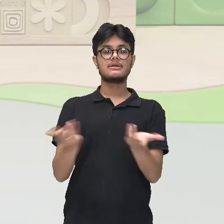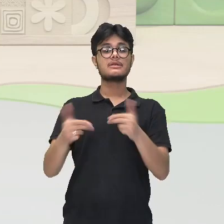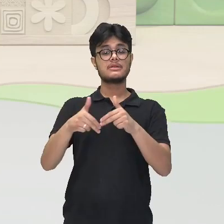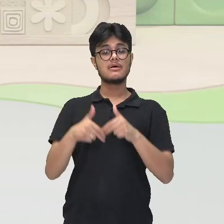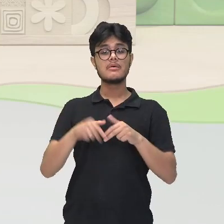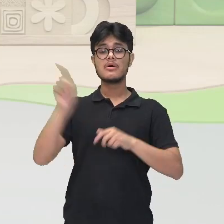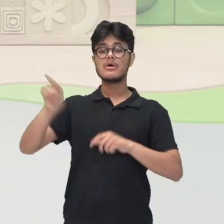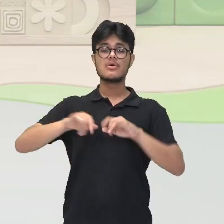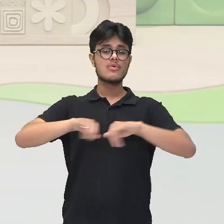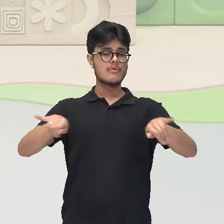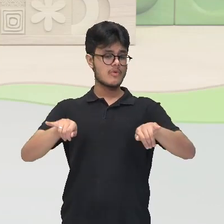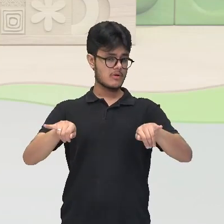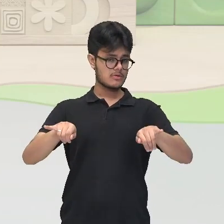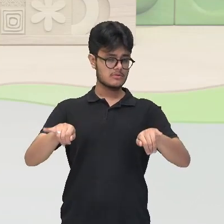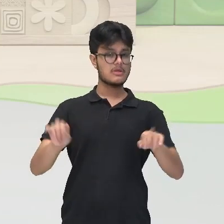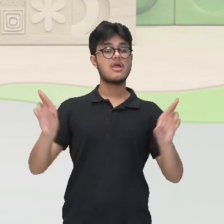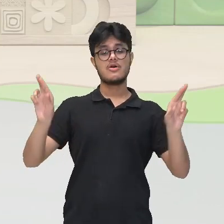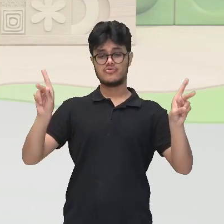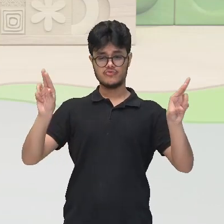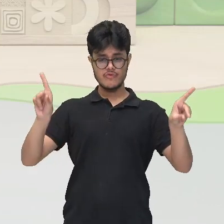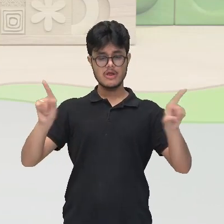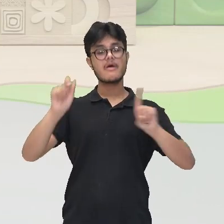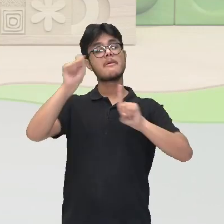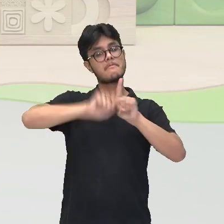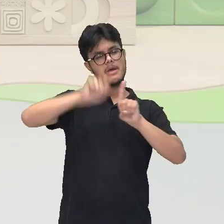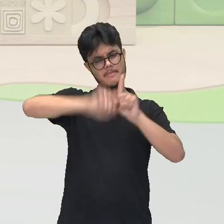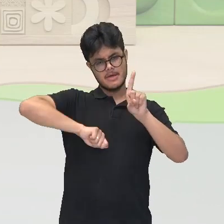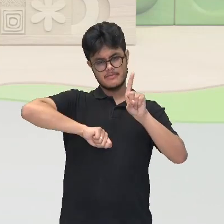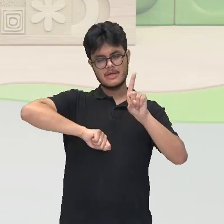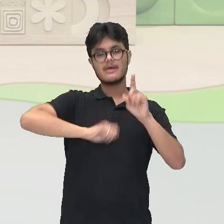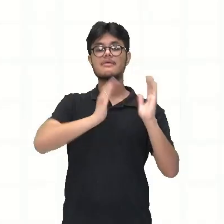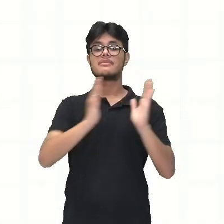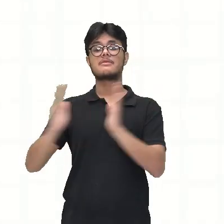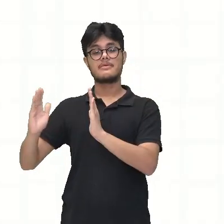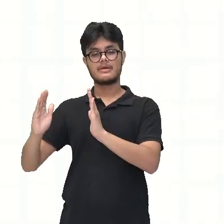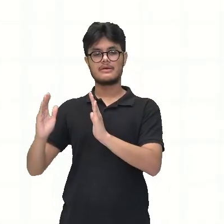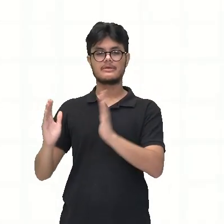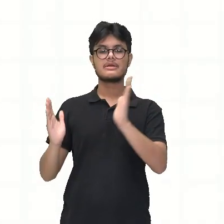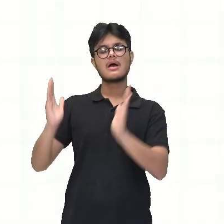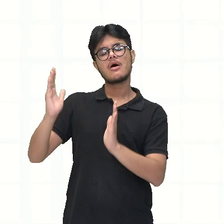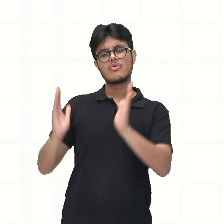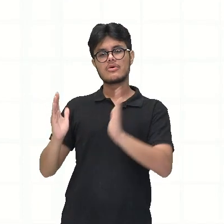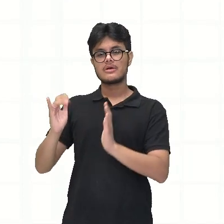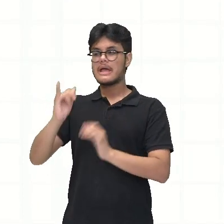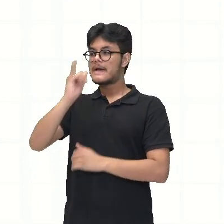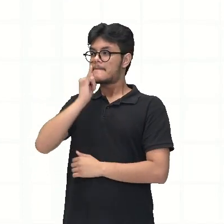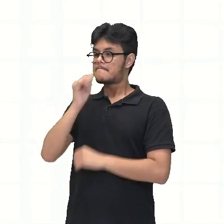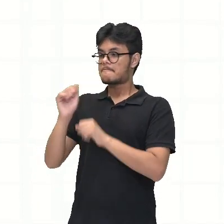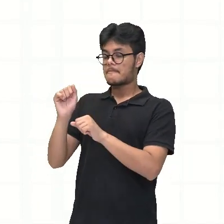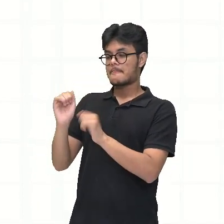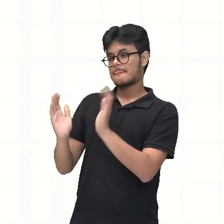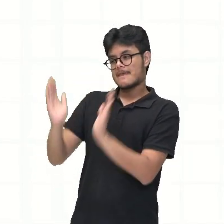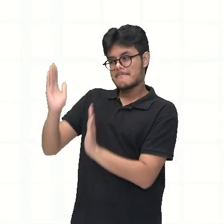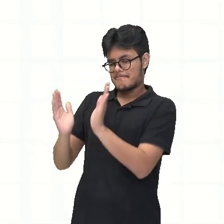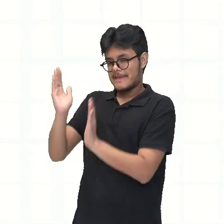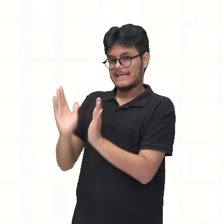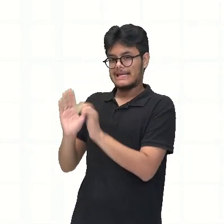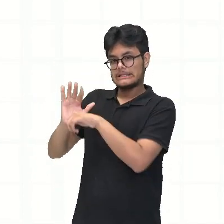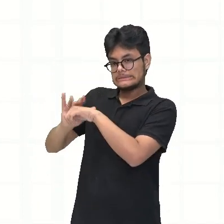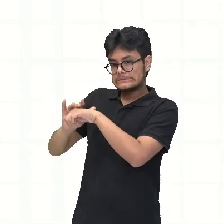para vocês a diferença entre surtos, como a gente pode observar aí, entre